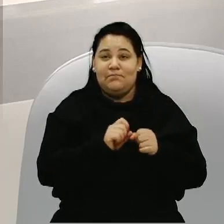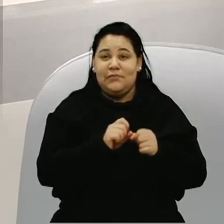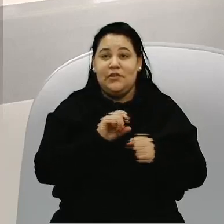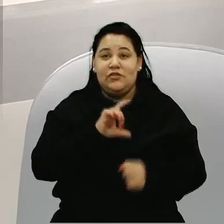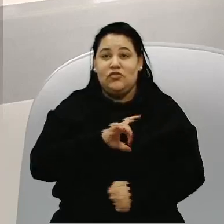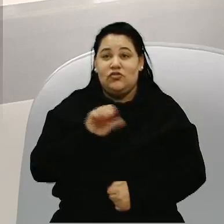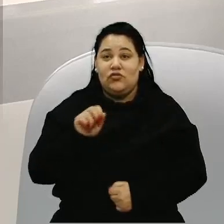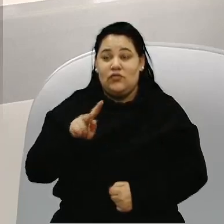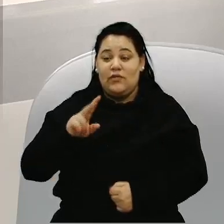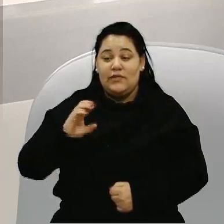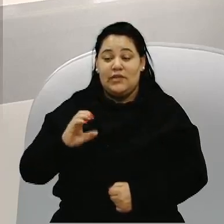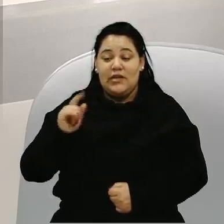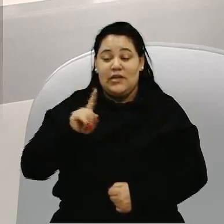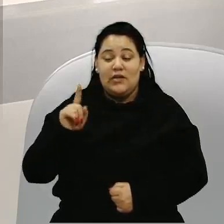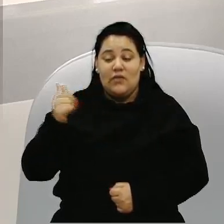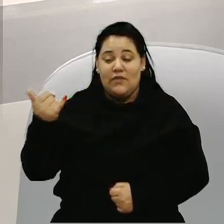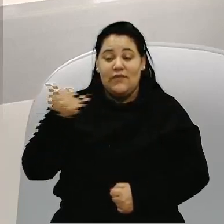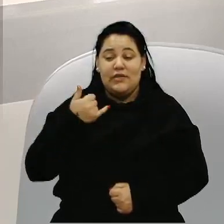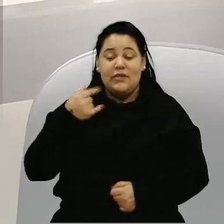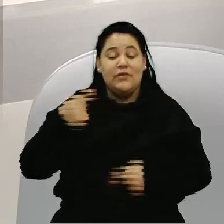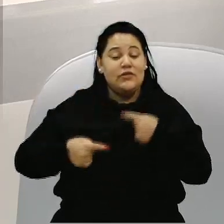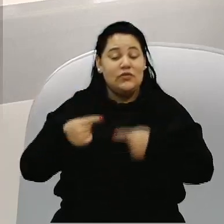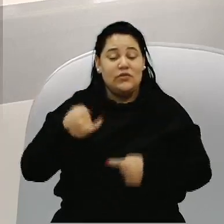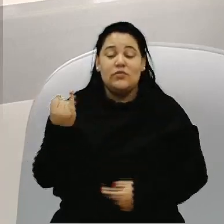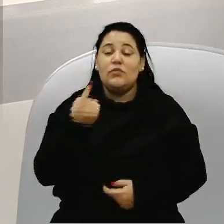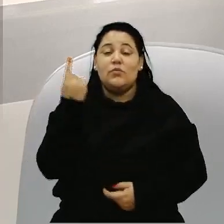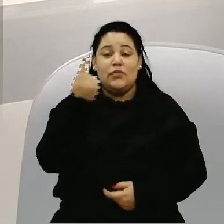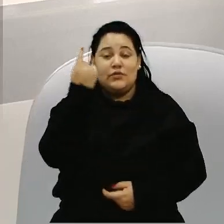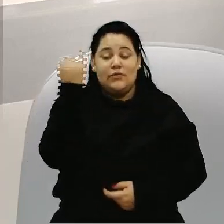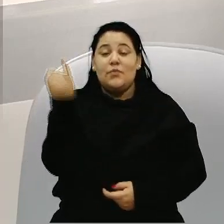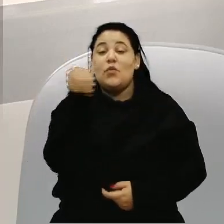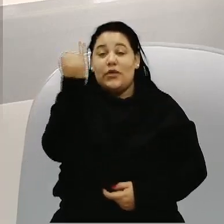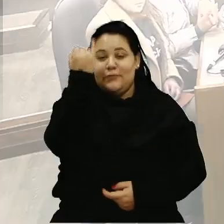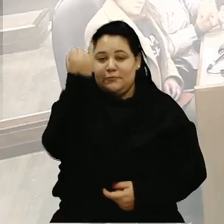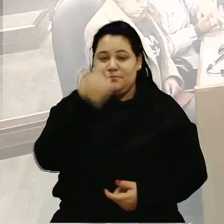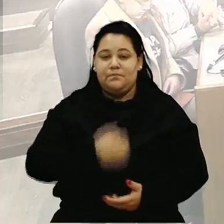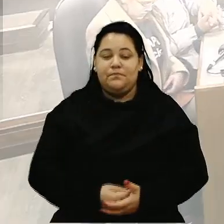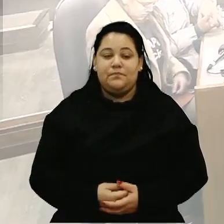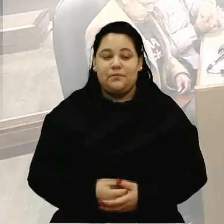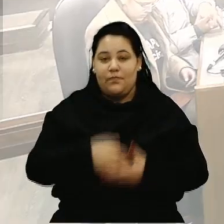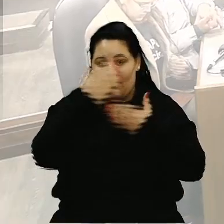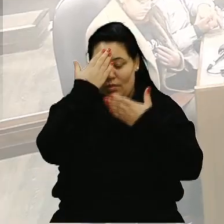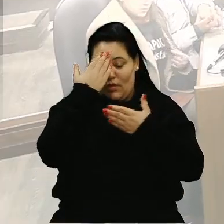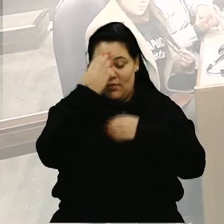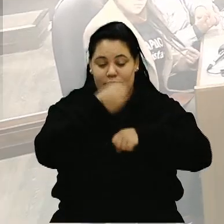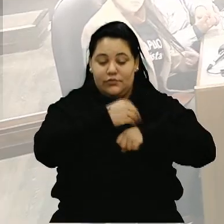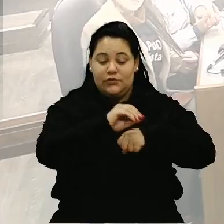AVC não avisa, o debate é muito importante. Obrigado pela proposição, parabéns.